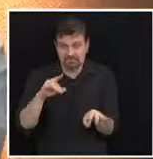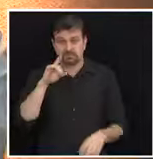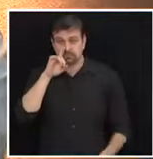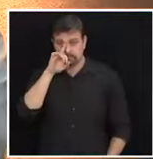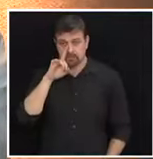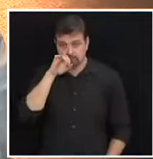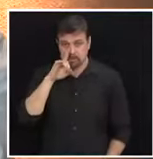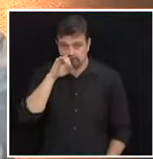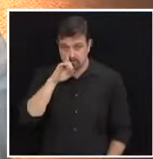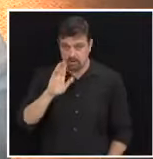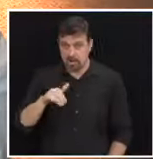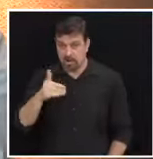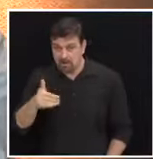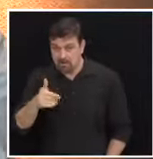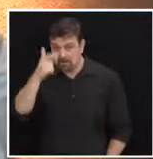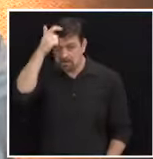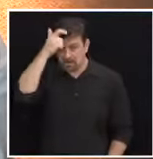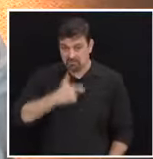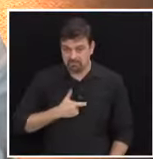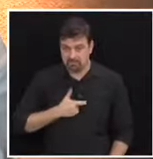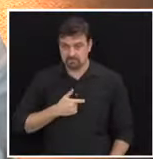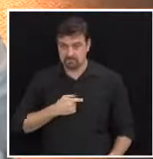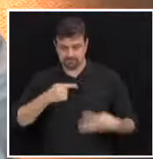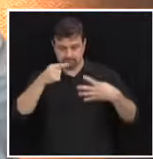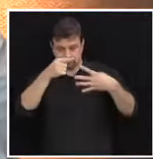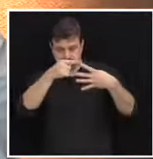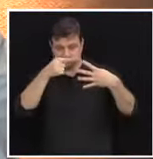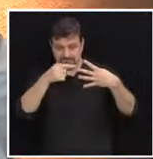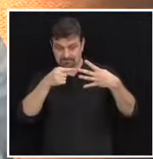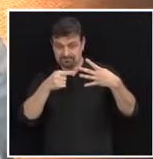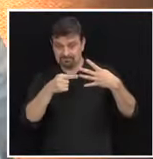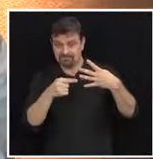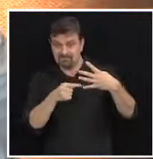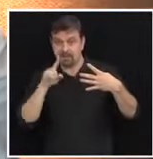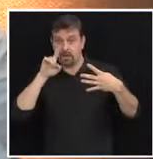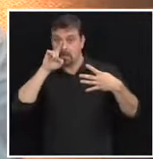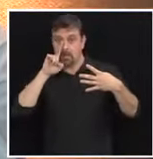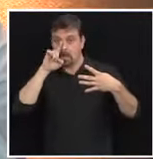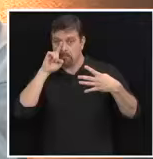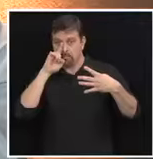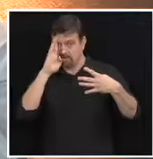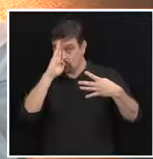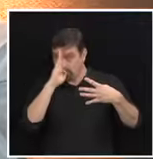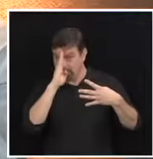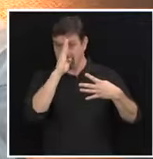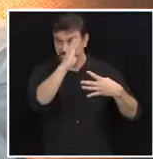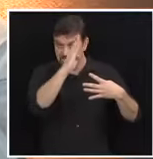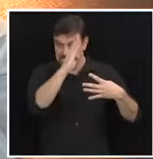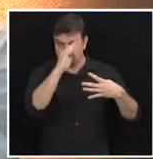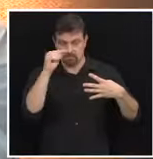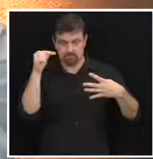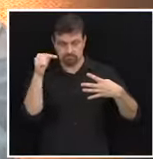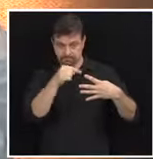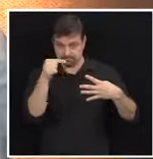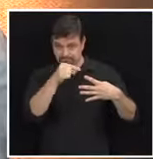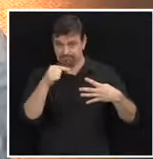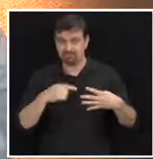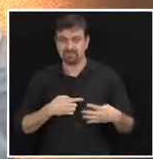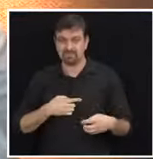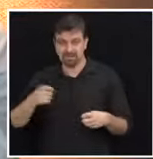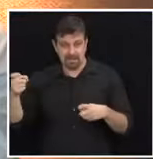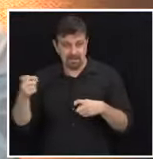Agora, quando você classifica os diferentes riscos, tem um risco na atividade sexual